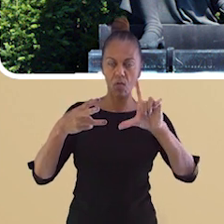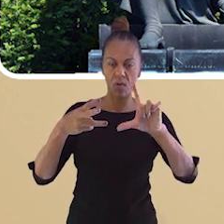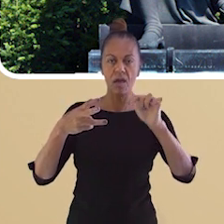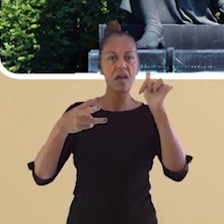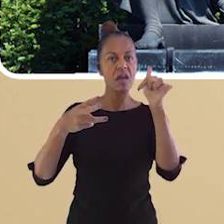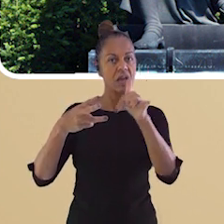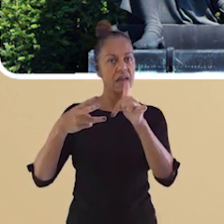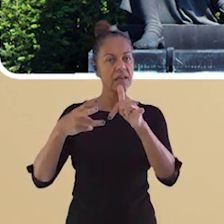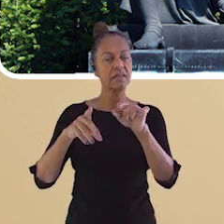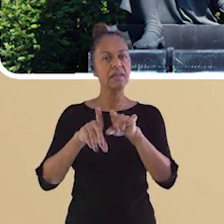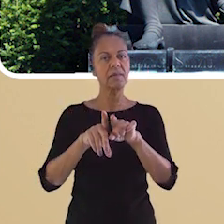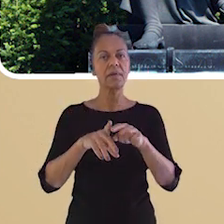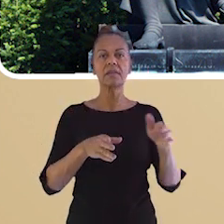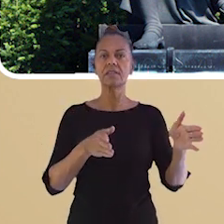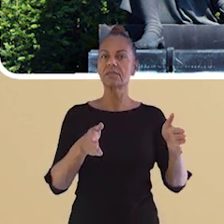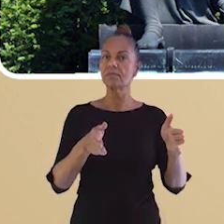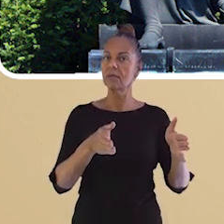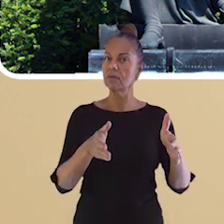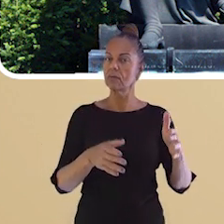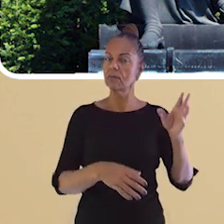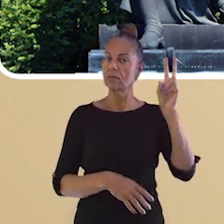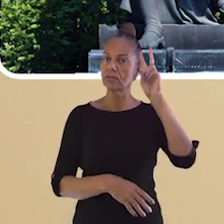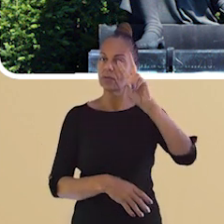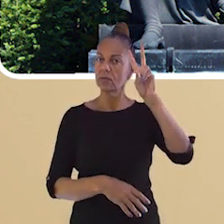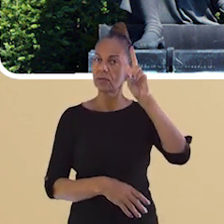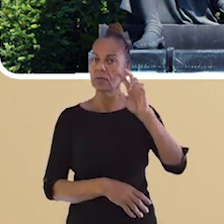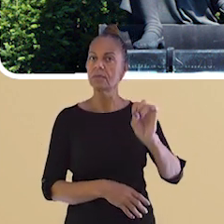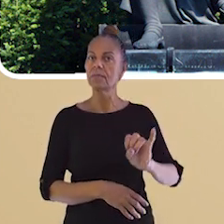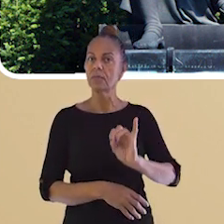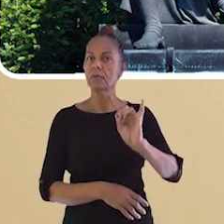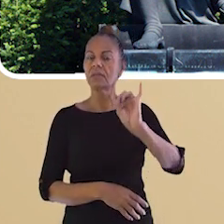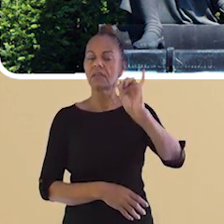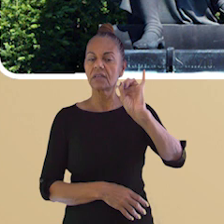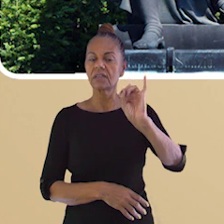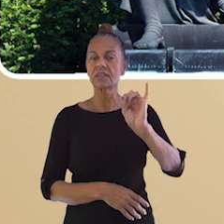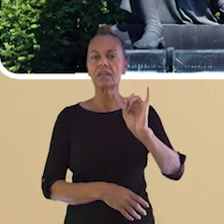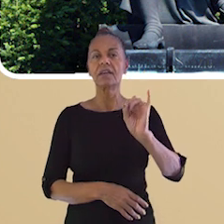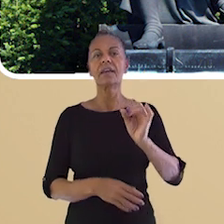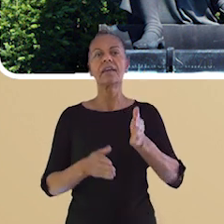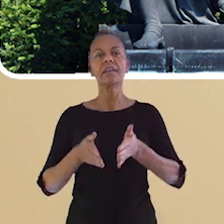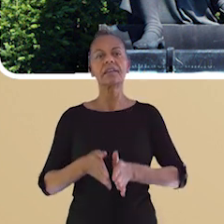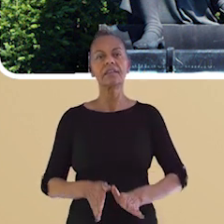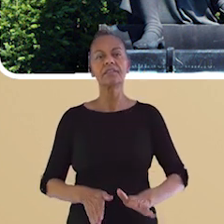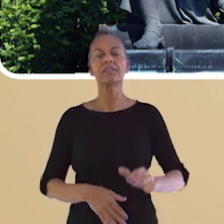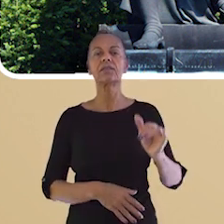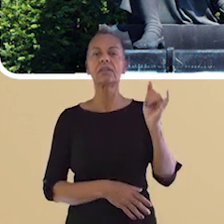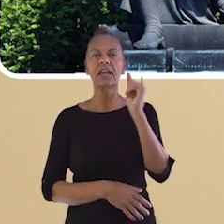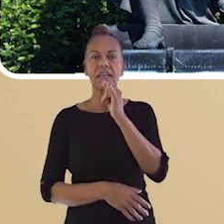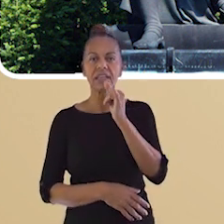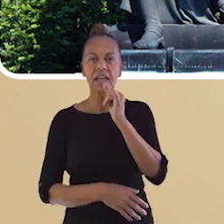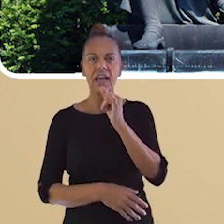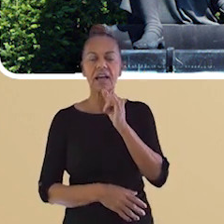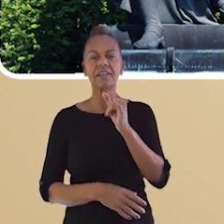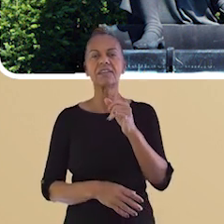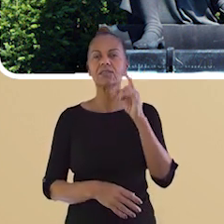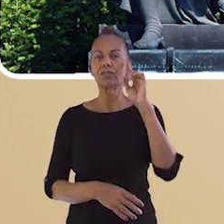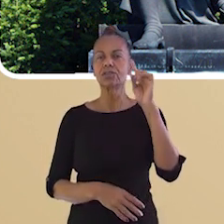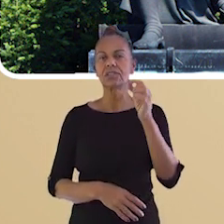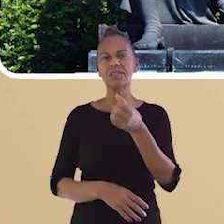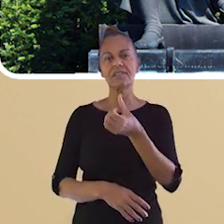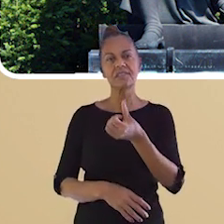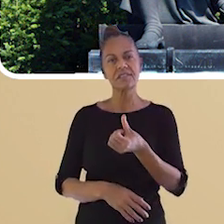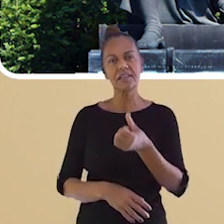dentre as 4 tartarugas ninja, mas sua contribuição nesse período histórico foi muito importante. Ele nasceu